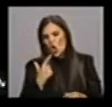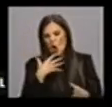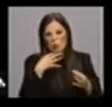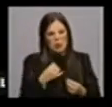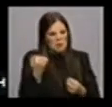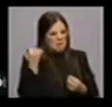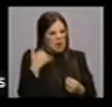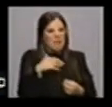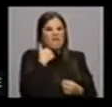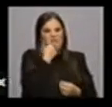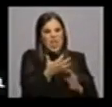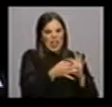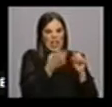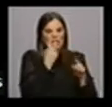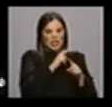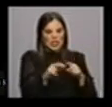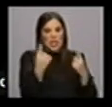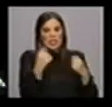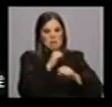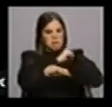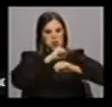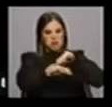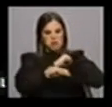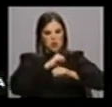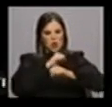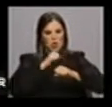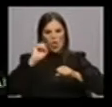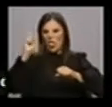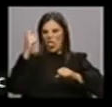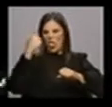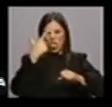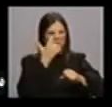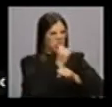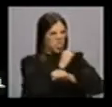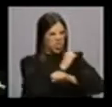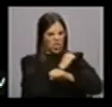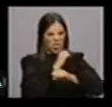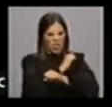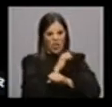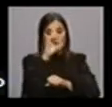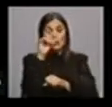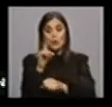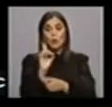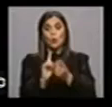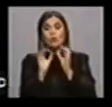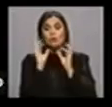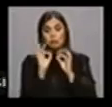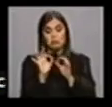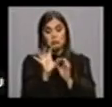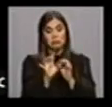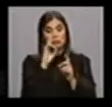termos energéticos. Ou seja, tinha explosões, era irrequieto do ponto de vista energético e não deixa de ser